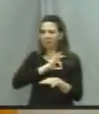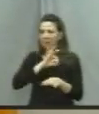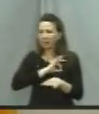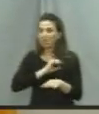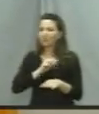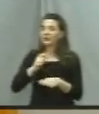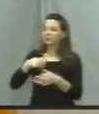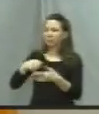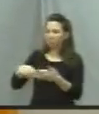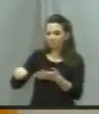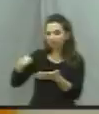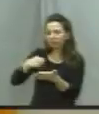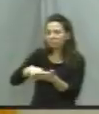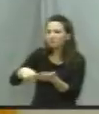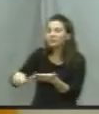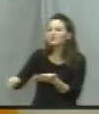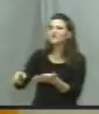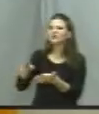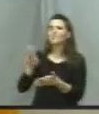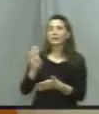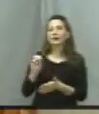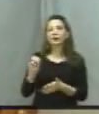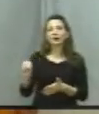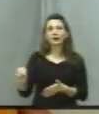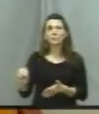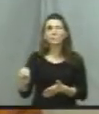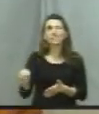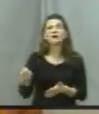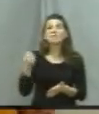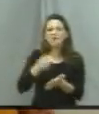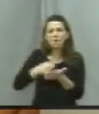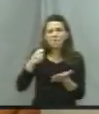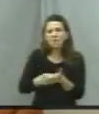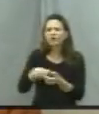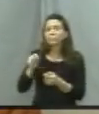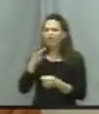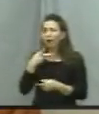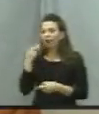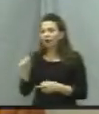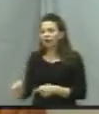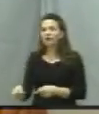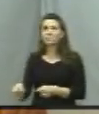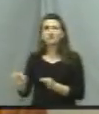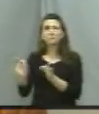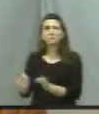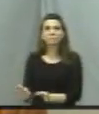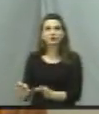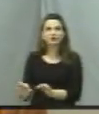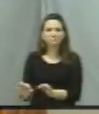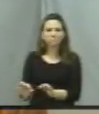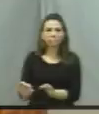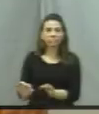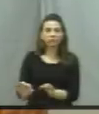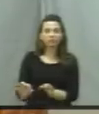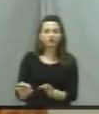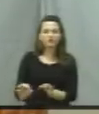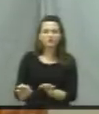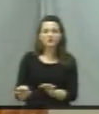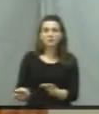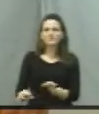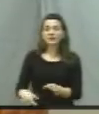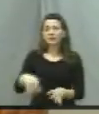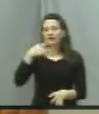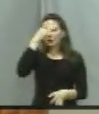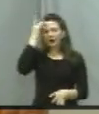Porque, como eu estava conversando com o Donizete Simeone, eu falei, você é corrupto? Ele falou, eu não. E eles vêm aqui e julgam todos